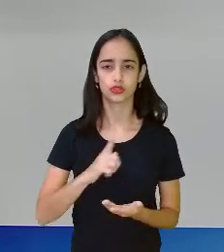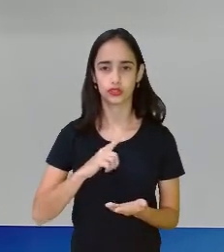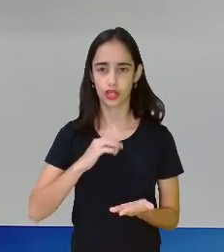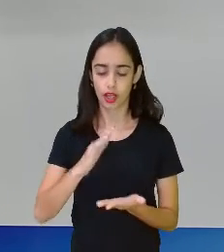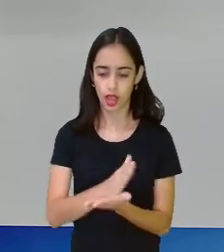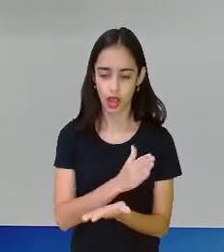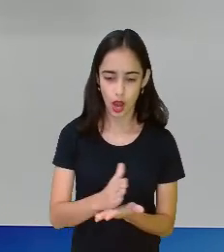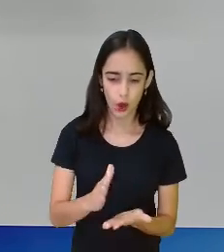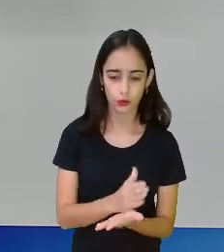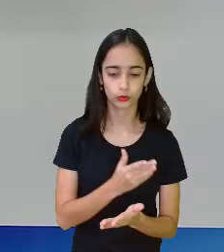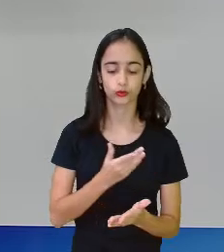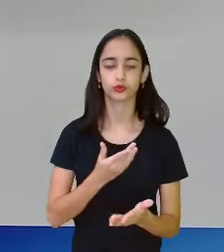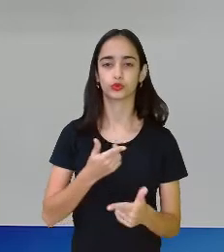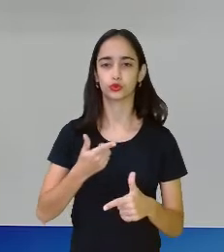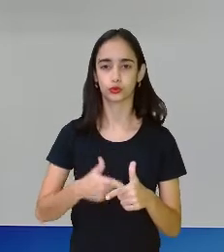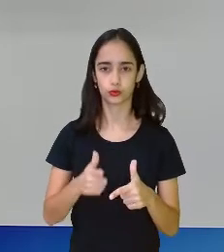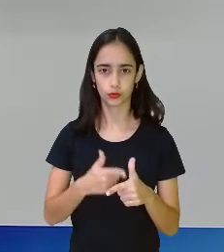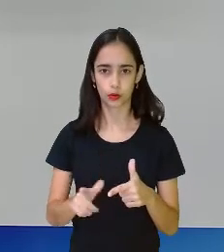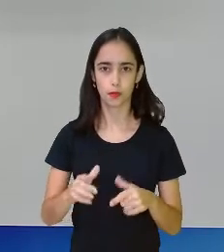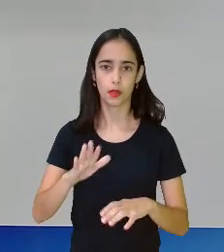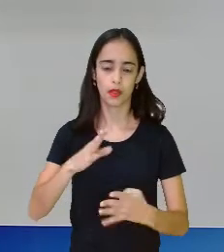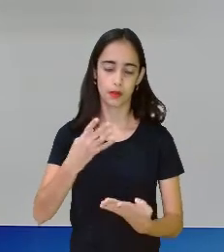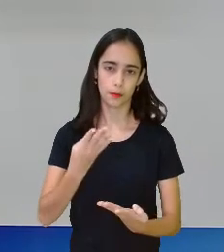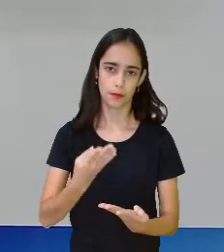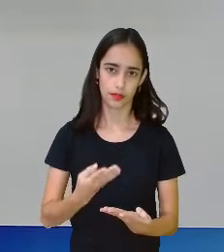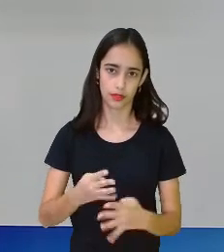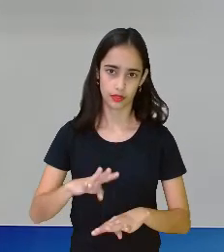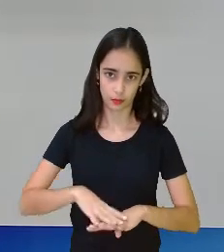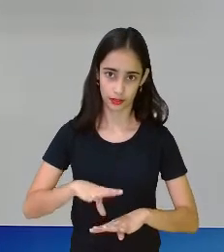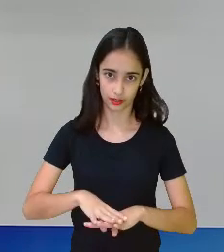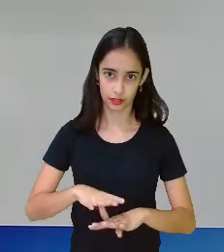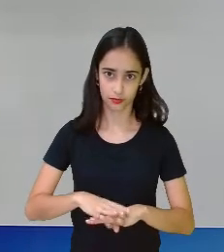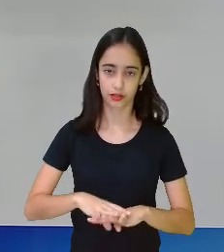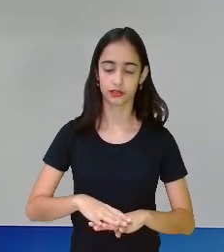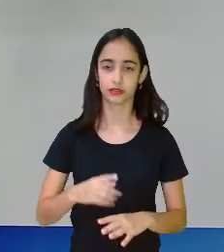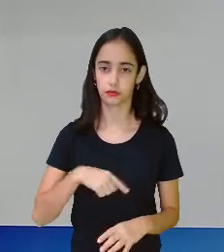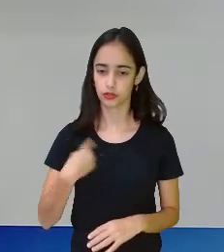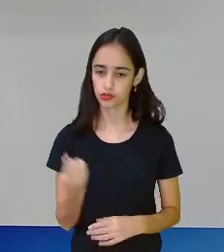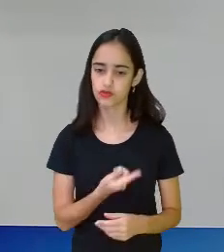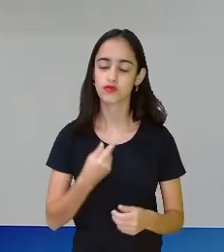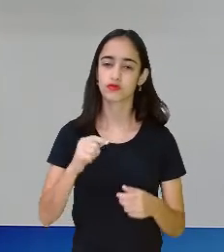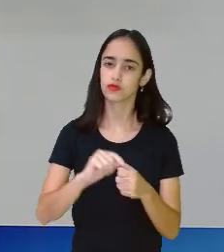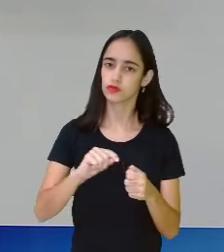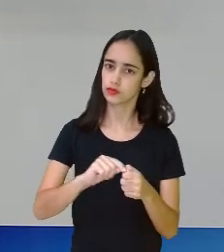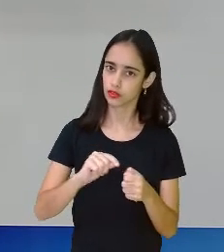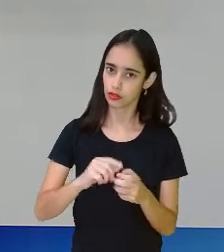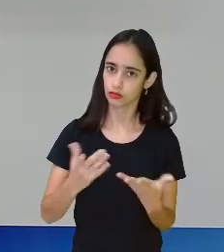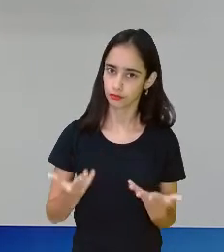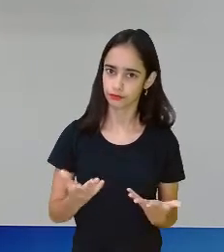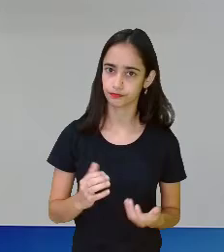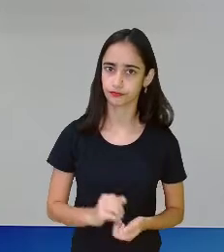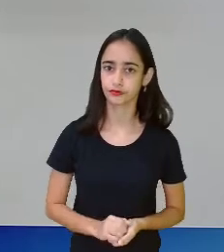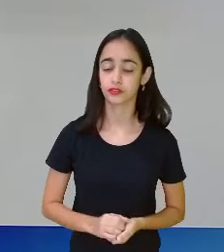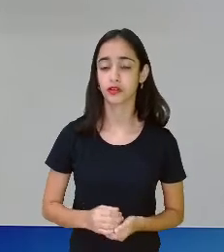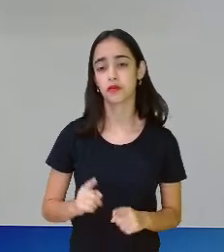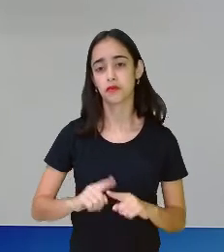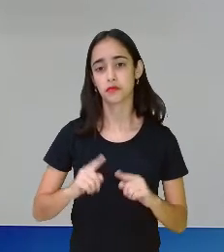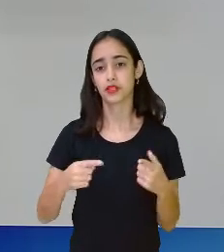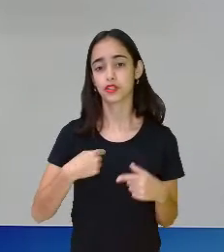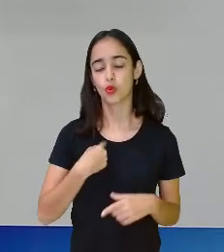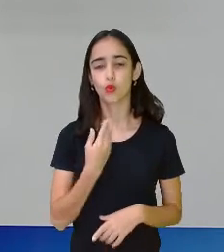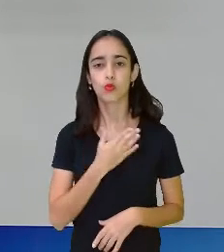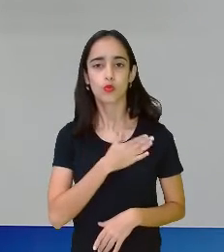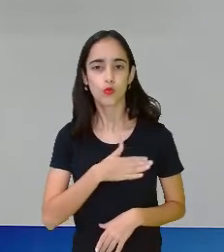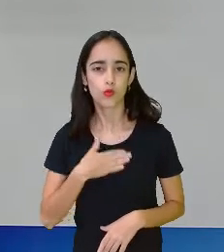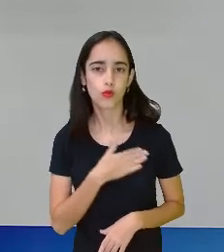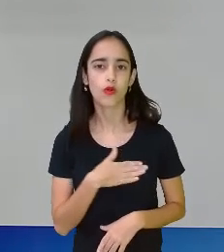problemas para a gente trabalhar, certo? Mas eu prefiro e gosto de trazer sempre os conceitos para quem ainda tem algum tipo